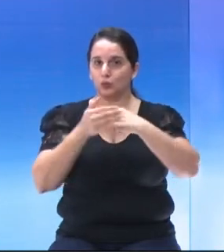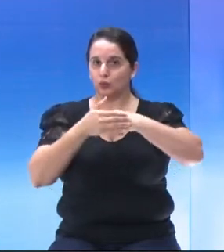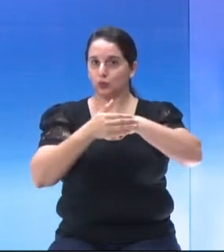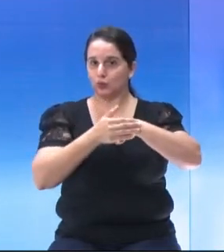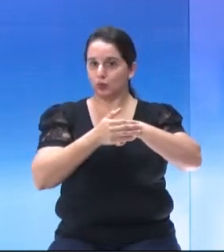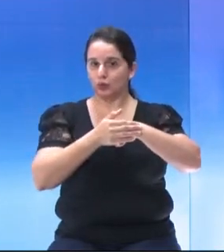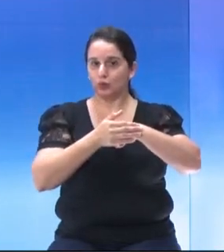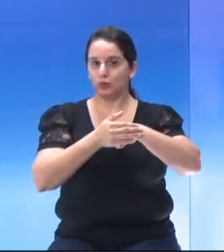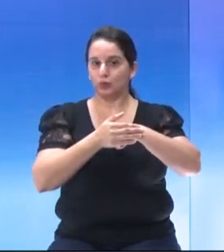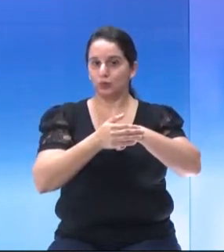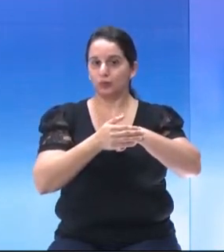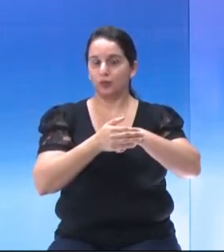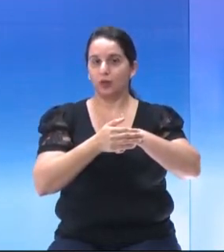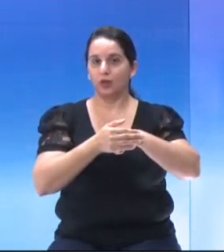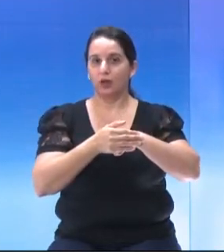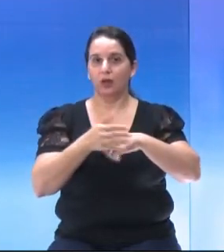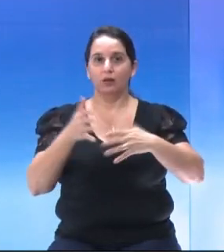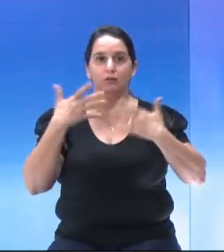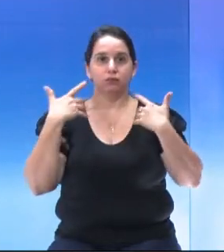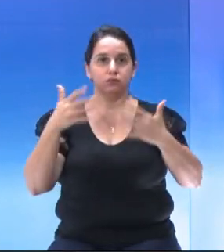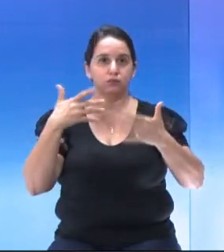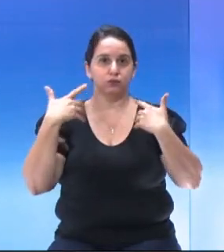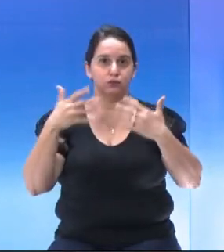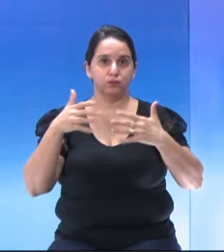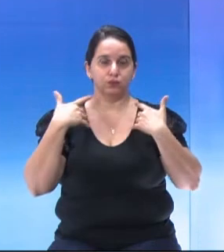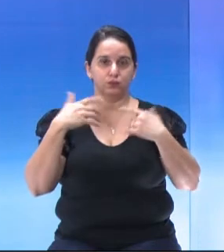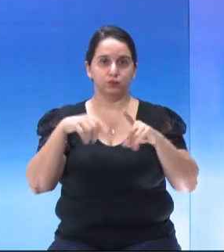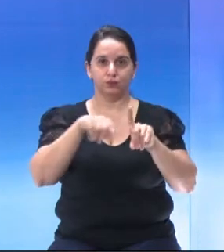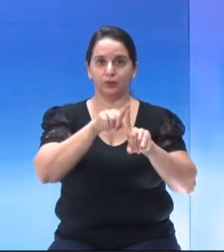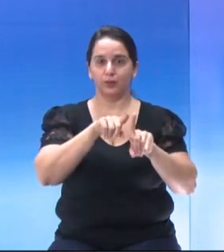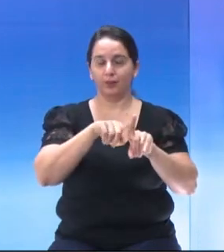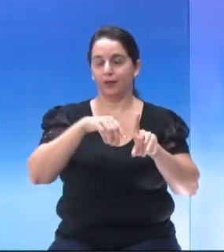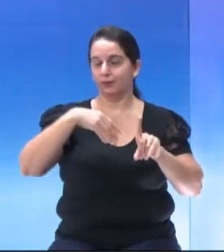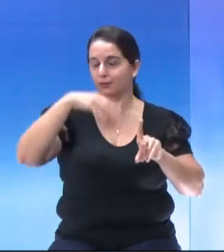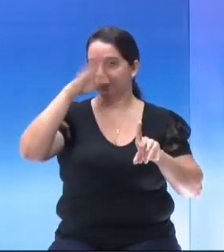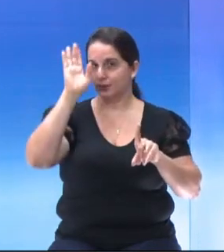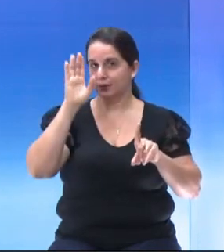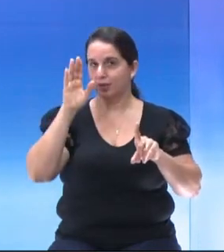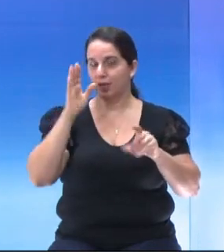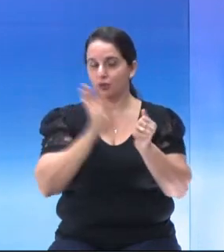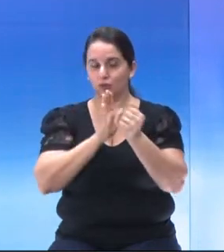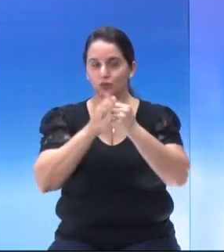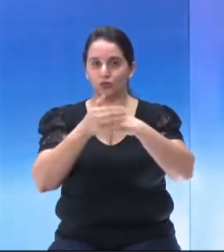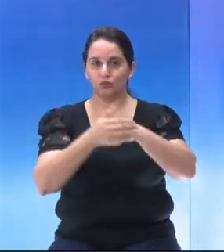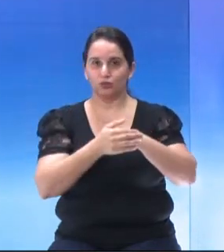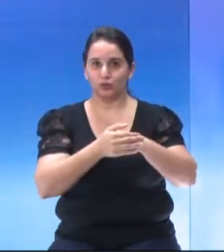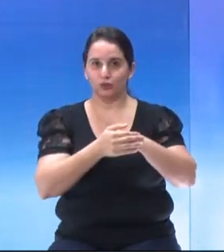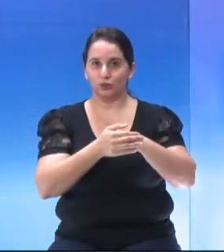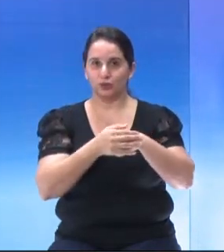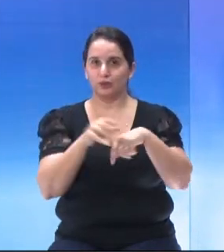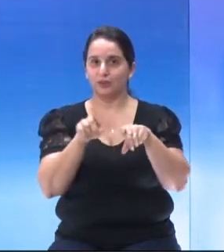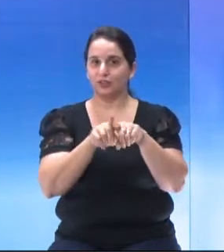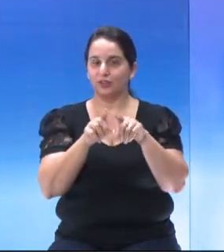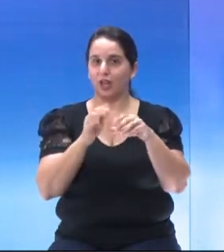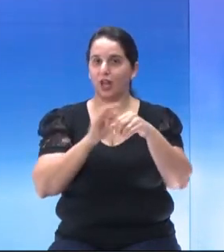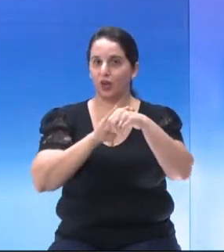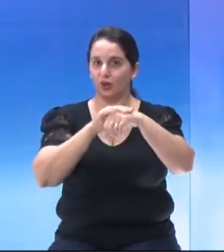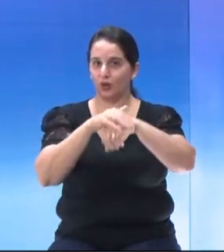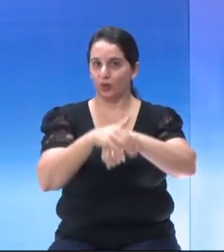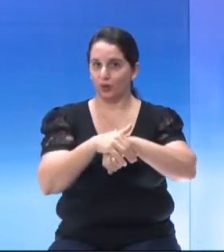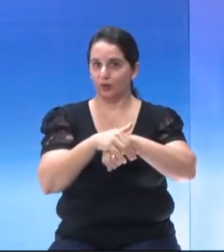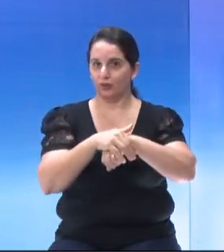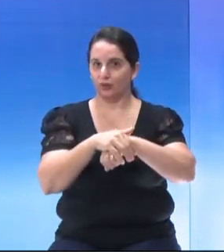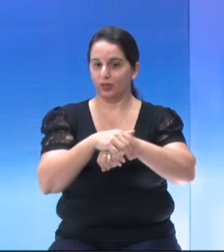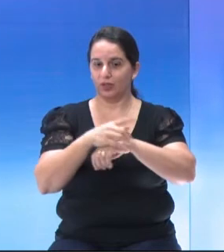refugiados porque é muito alta a temperatura no deserto, então eles preferem ficar refugiados. Então, você já ouviu